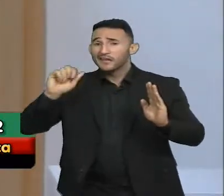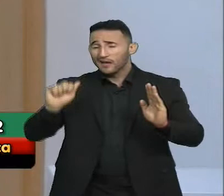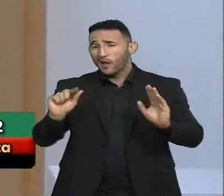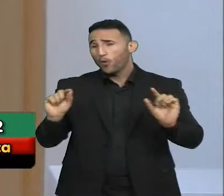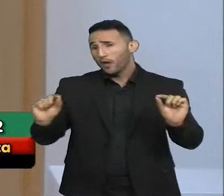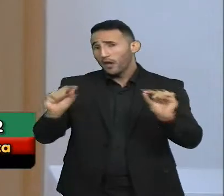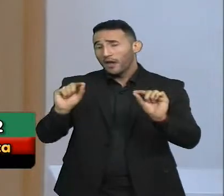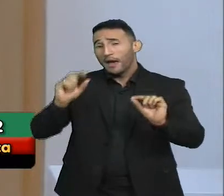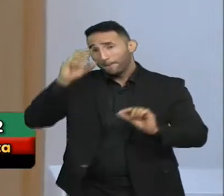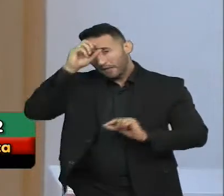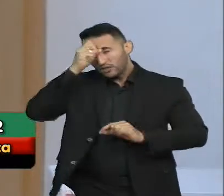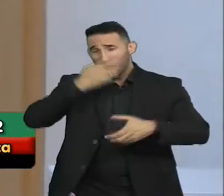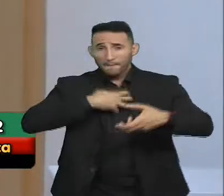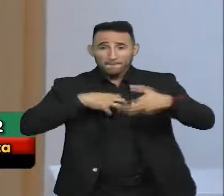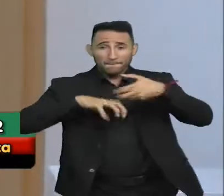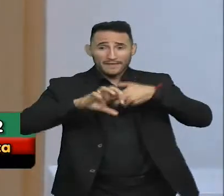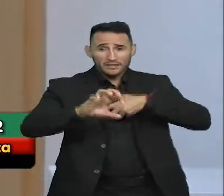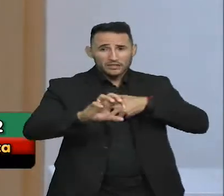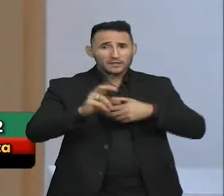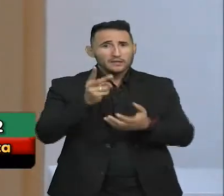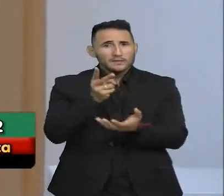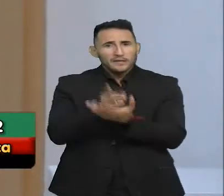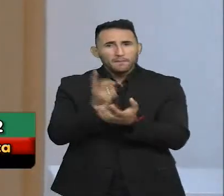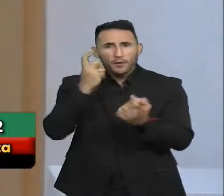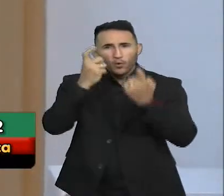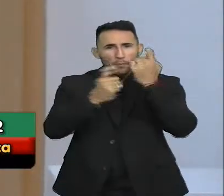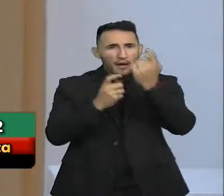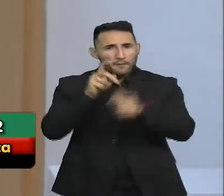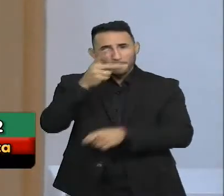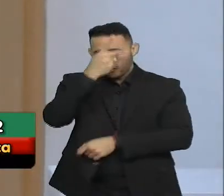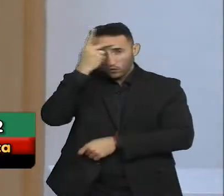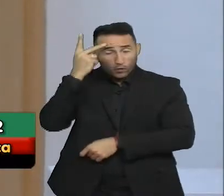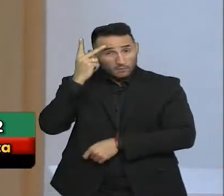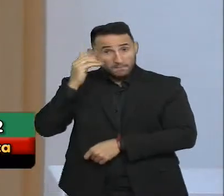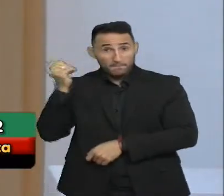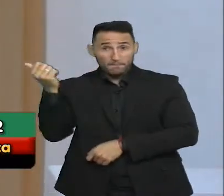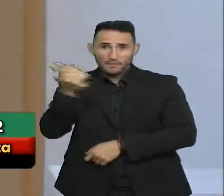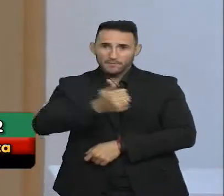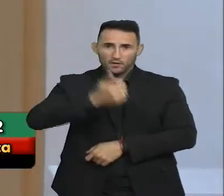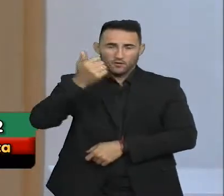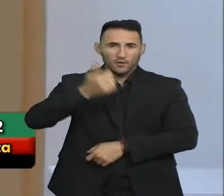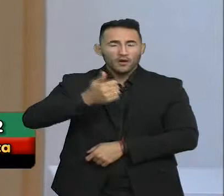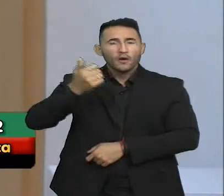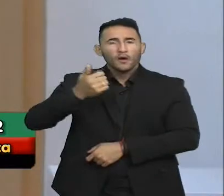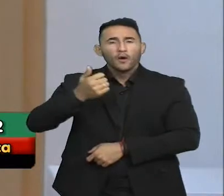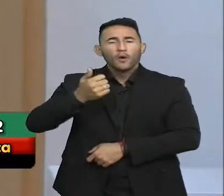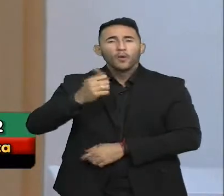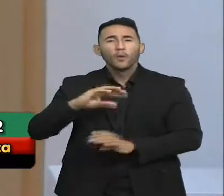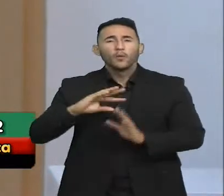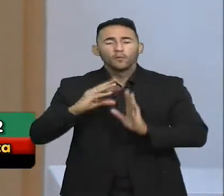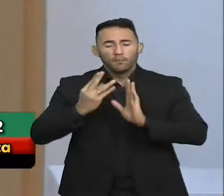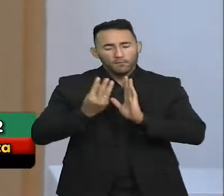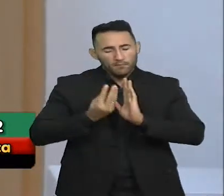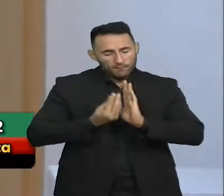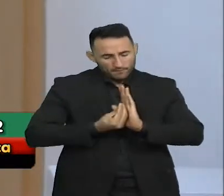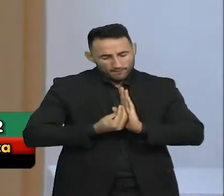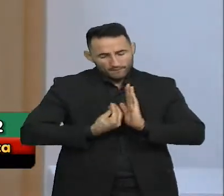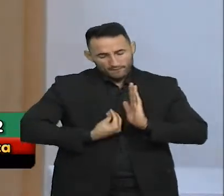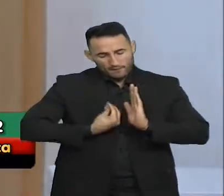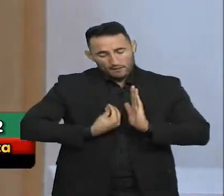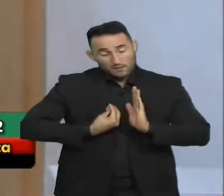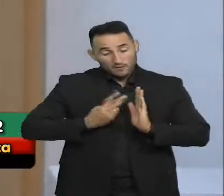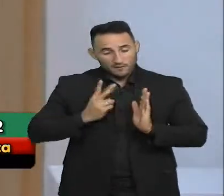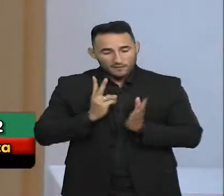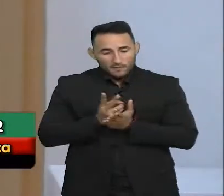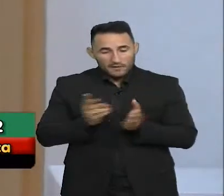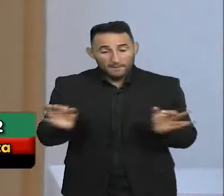ser altruísta. O que, que é? É você sempre preocupar com o próximo em primeiro lugar. Então, o espírito de servir o messiânico ele está sempre pronto. Você pode ver que até